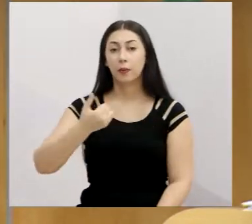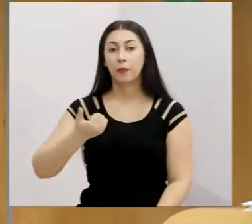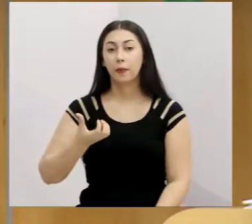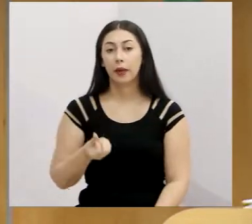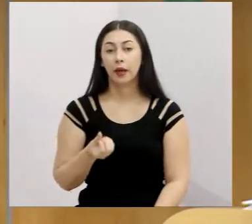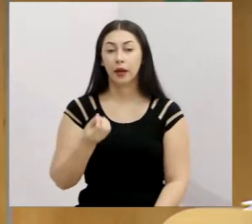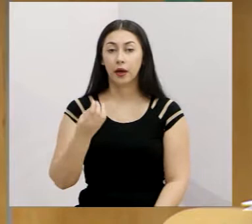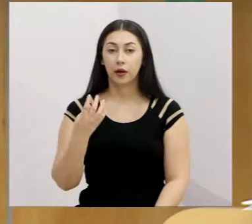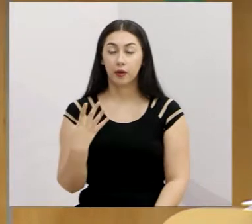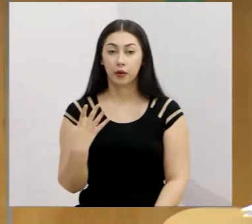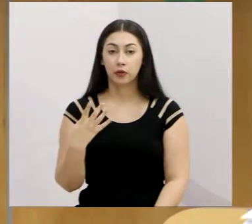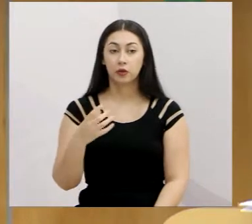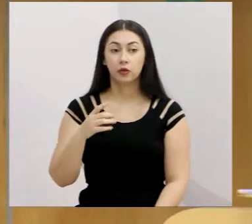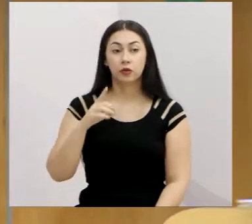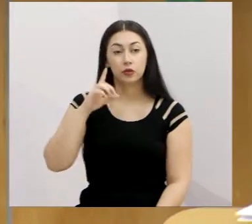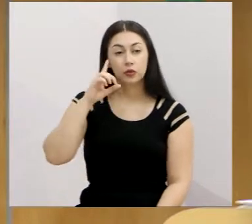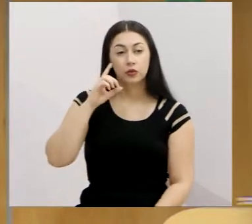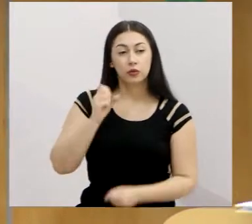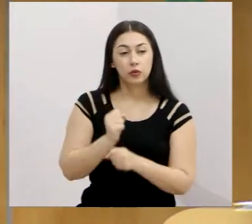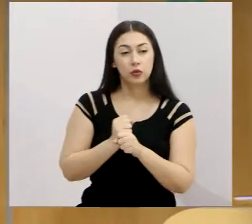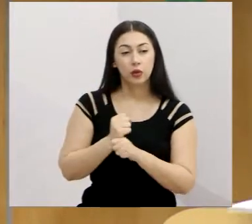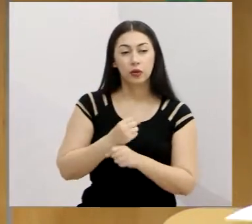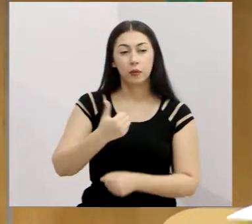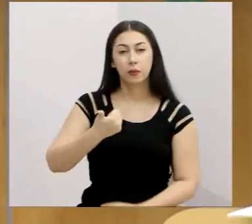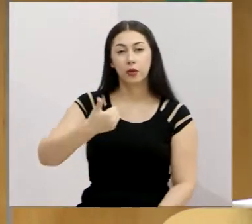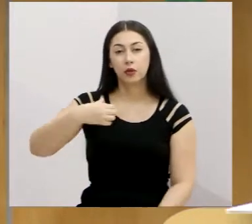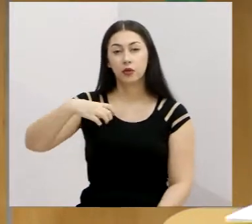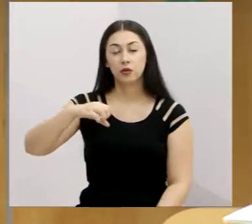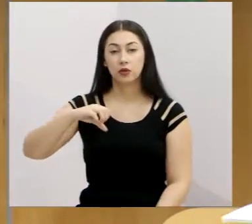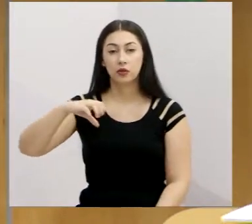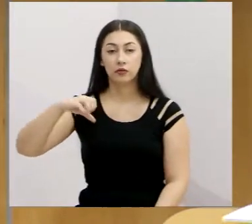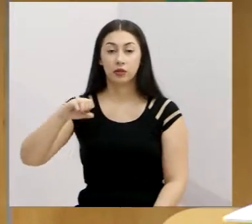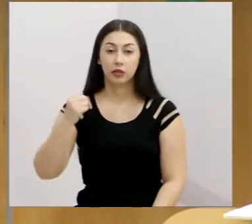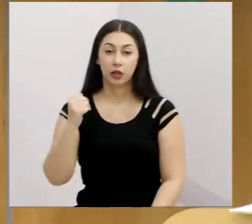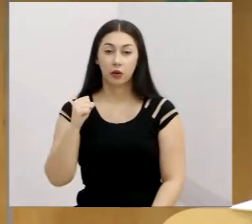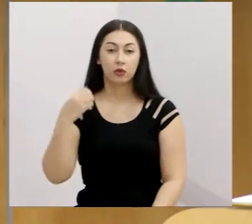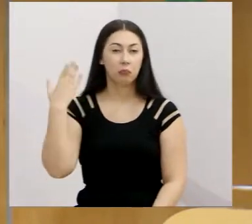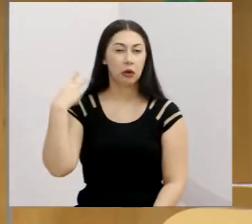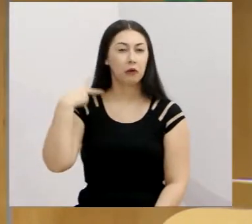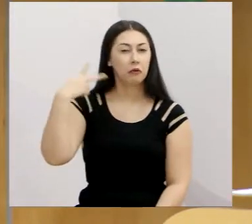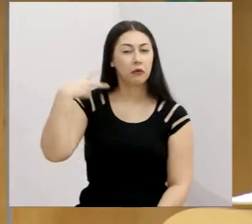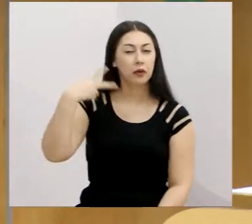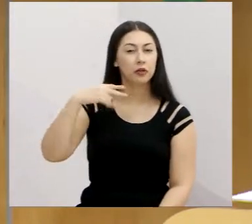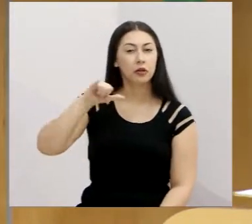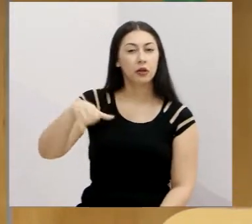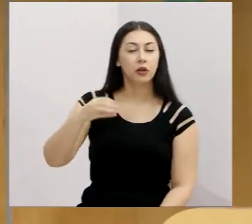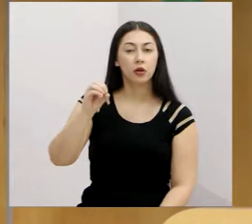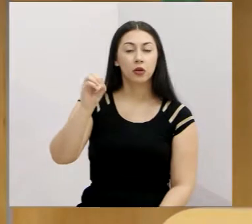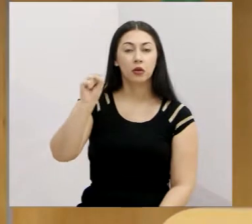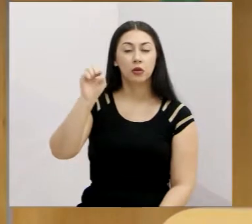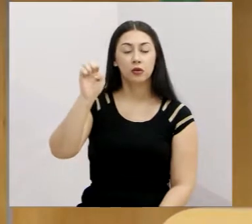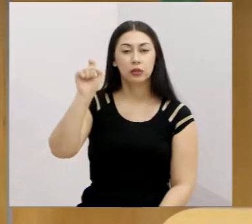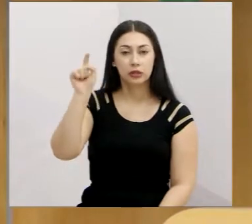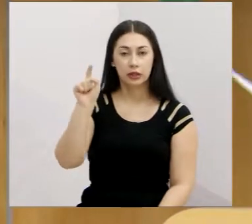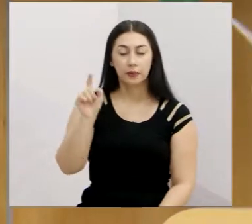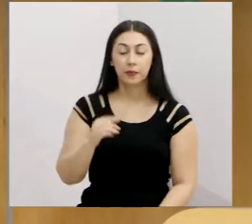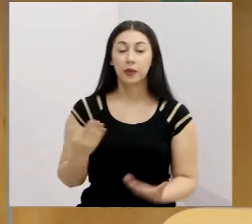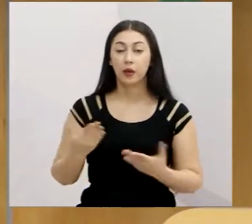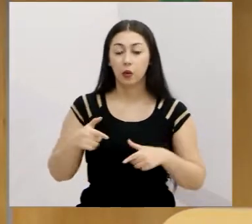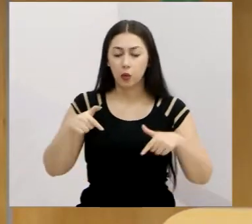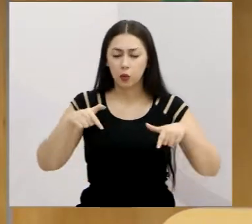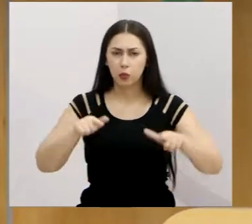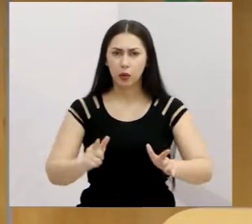164 de 1998 de autoria do ex-vereador José Carlos Diogo e o diploma